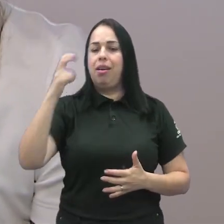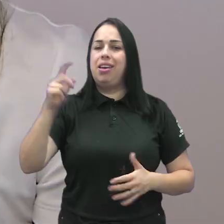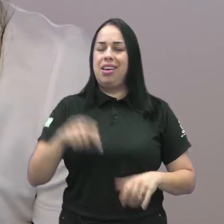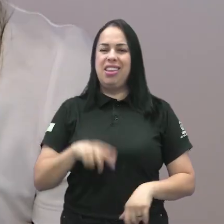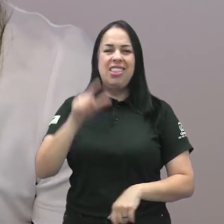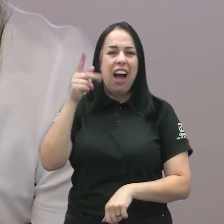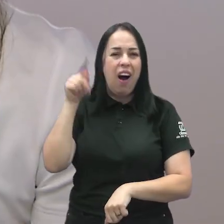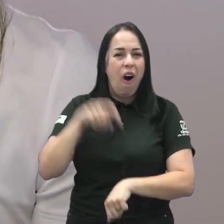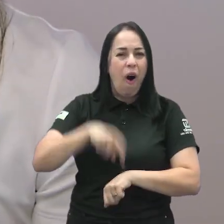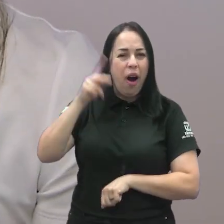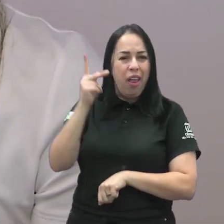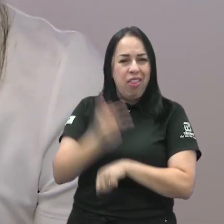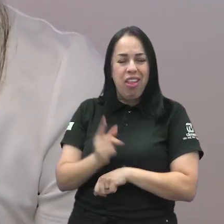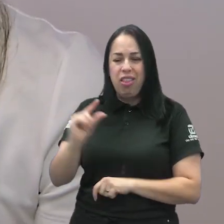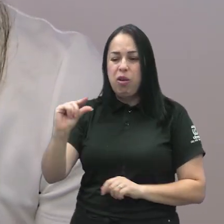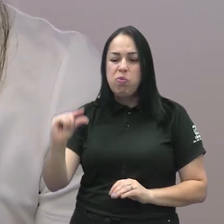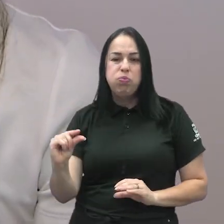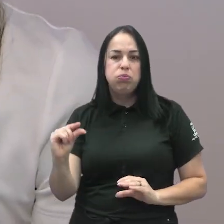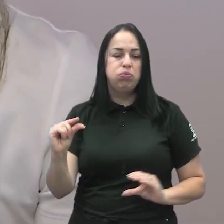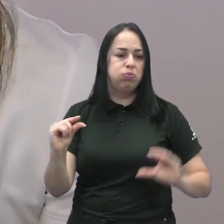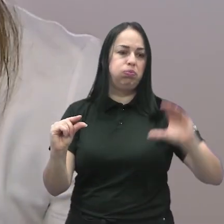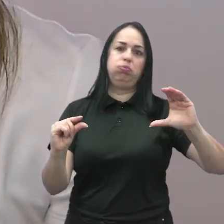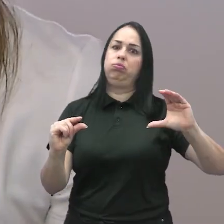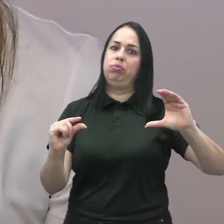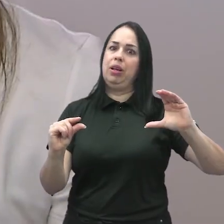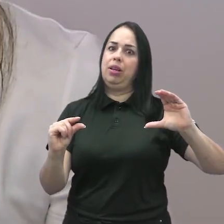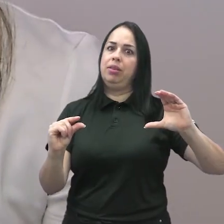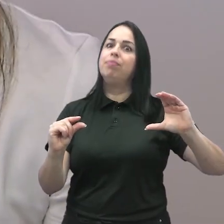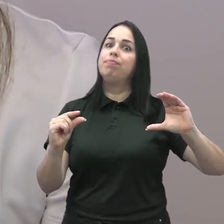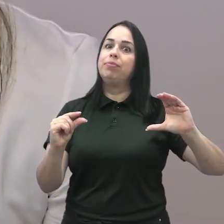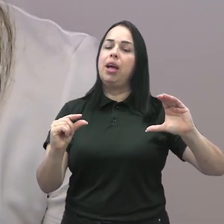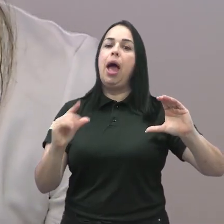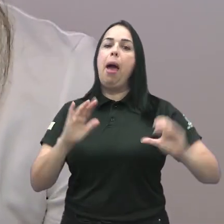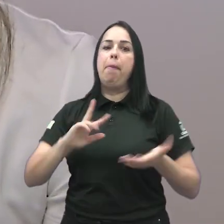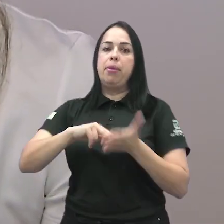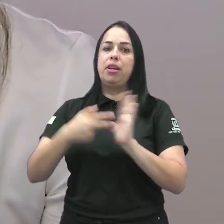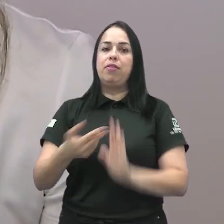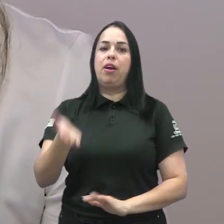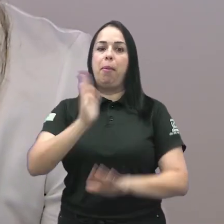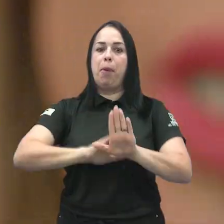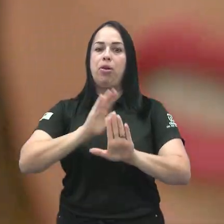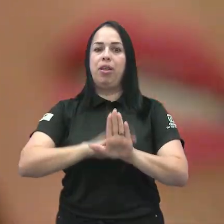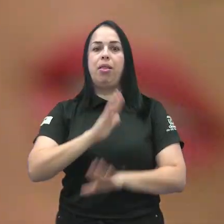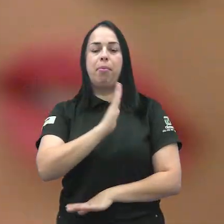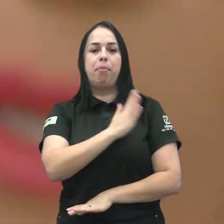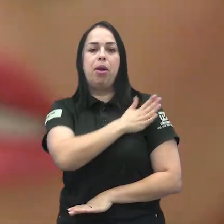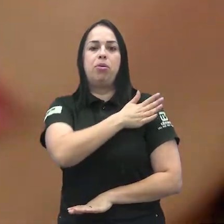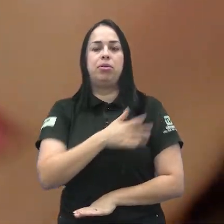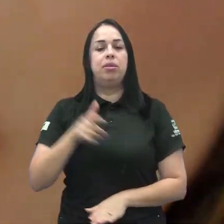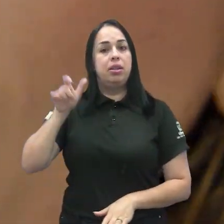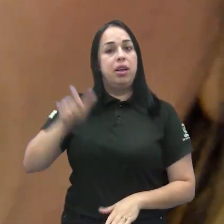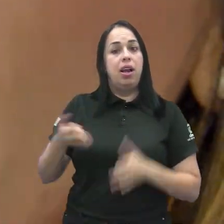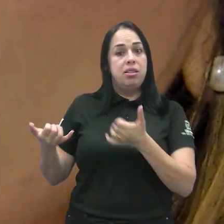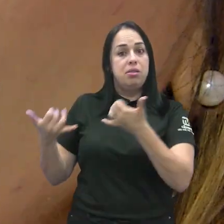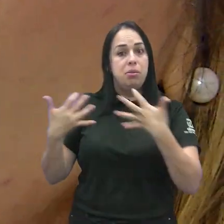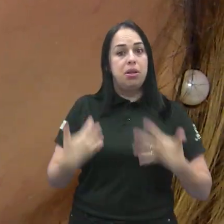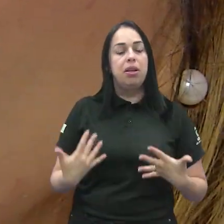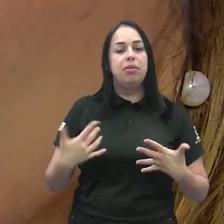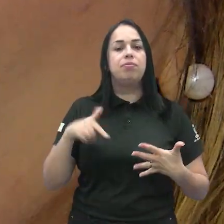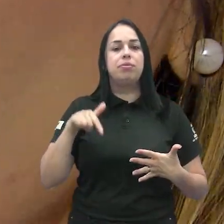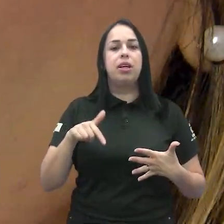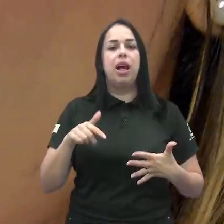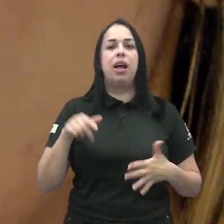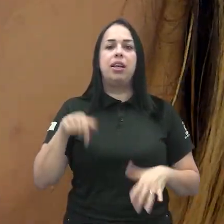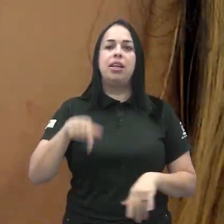na hora da premiação ela recebe menos, não é injusto, é uma questão discriminatória. A advogada destaca ainda que